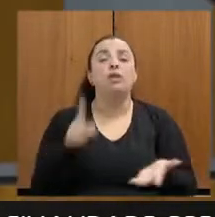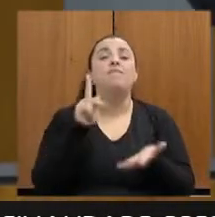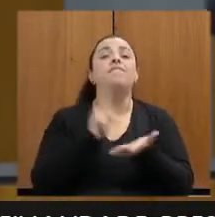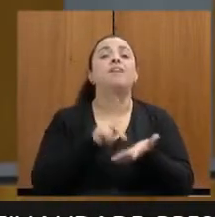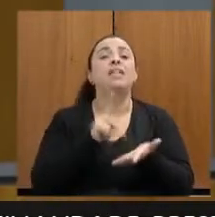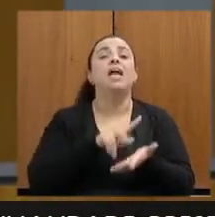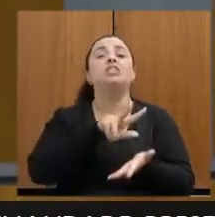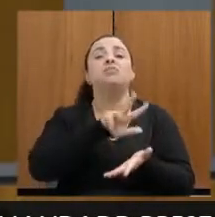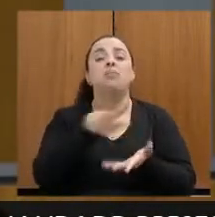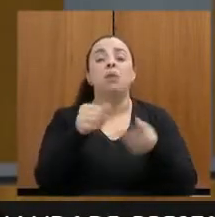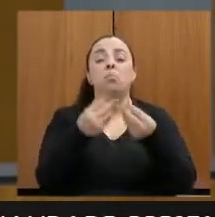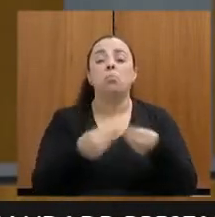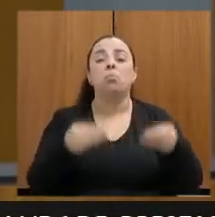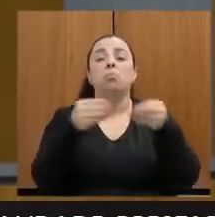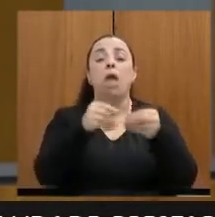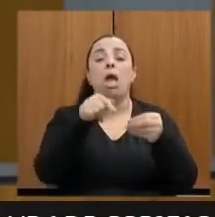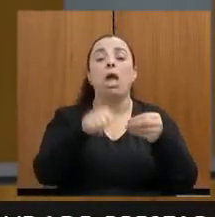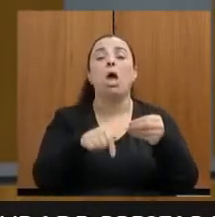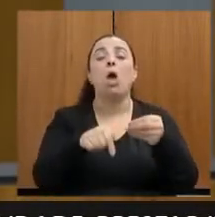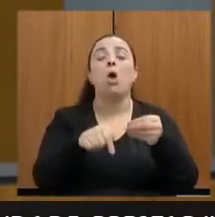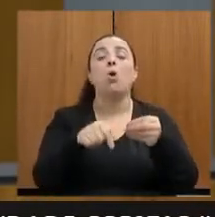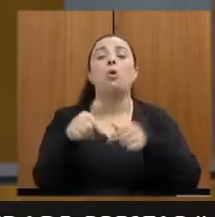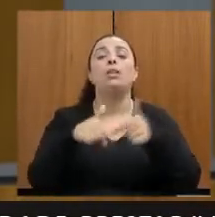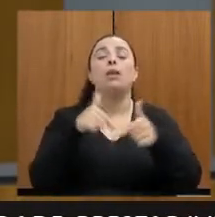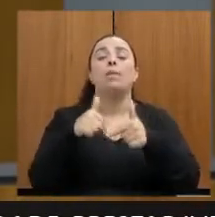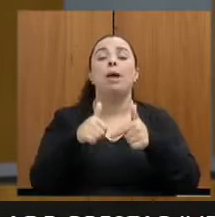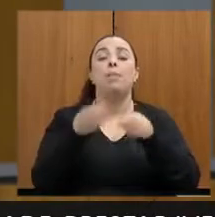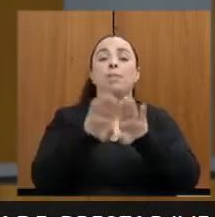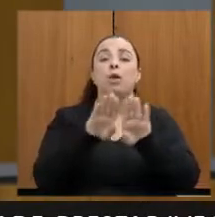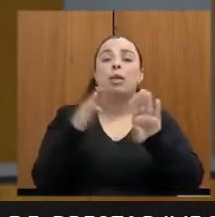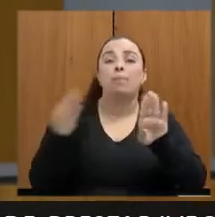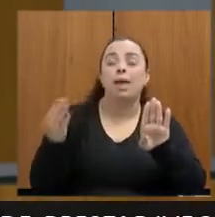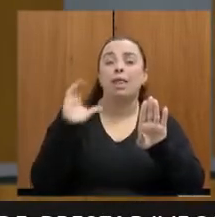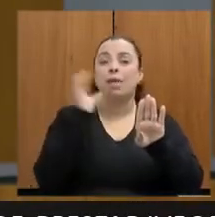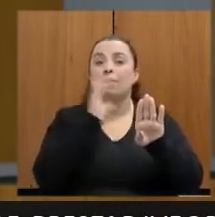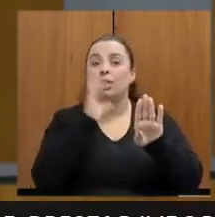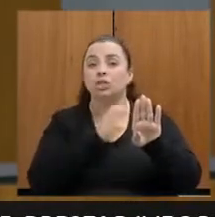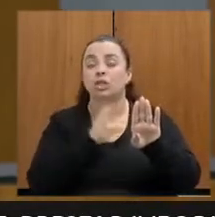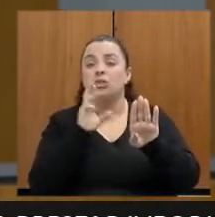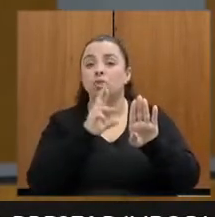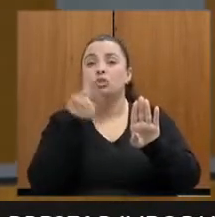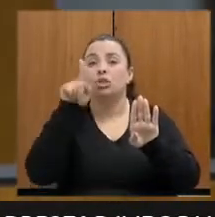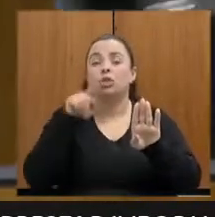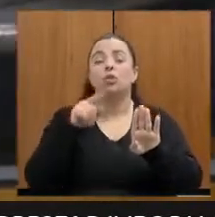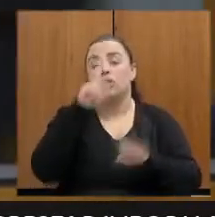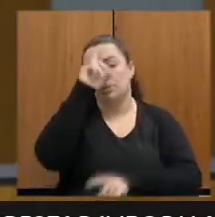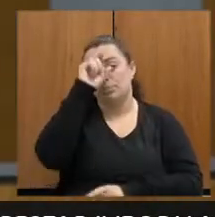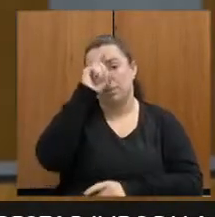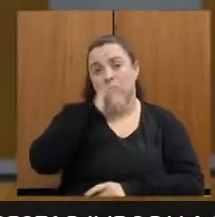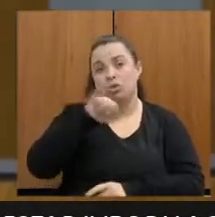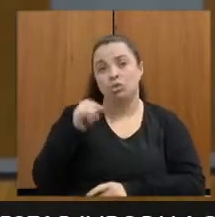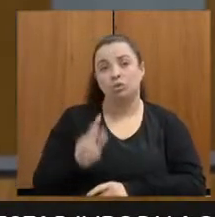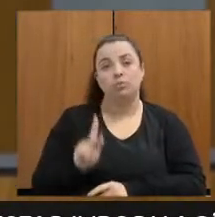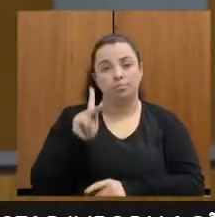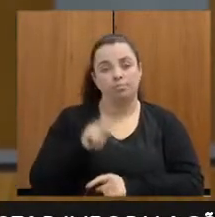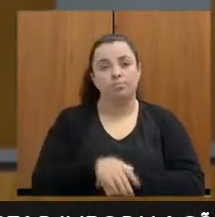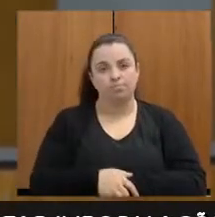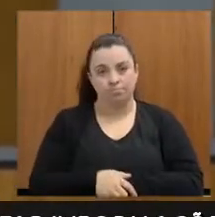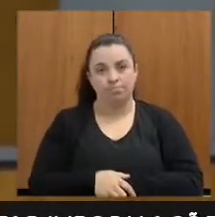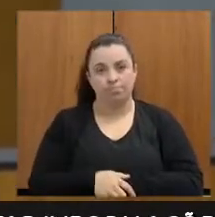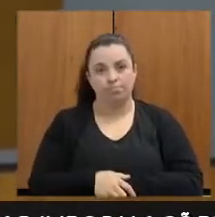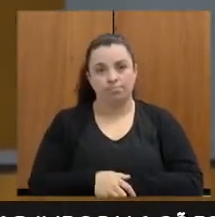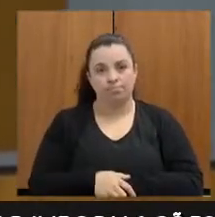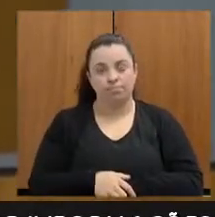do serviço porta aberta emergência e urgência do Hospital Júlia Kubitschek e também